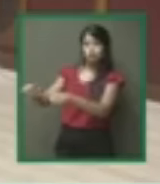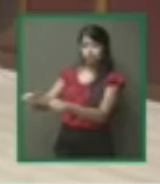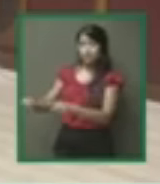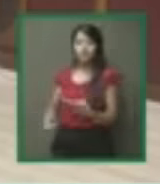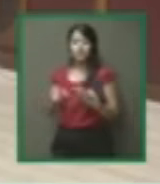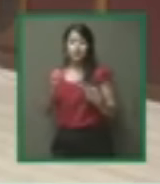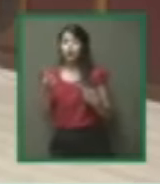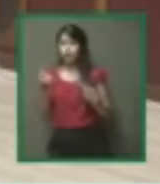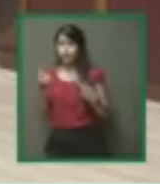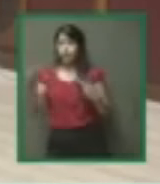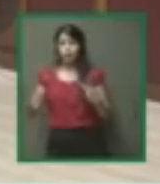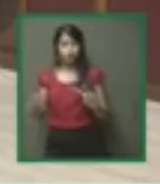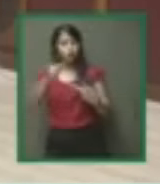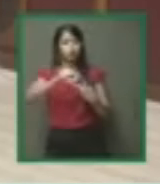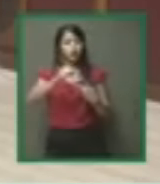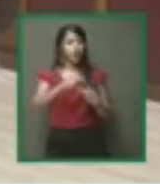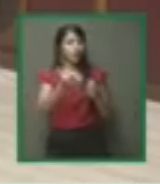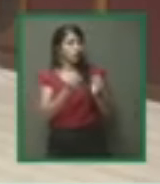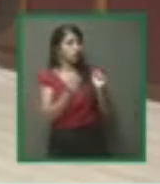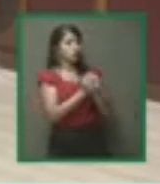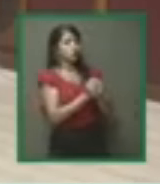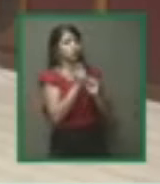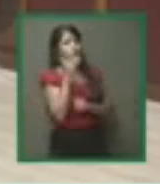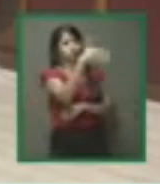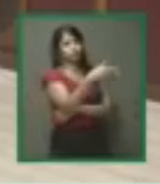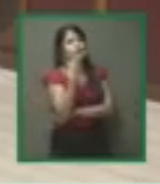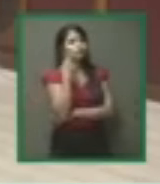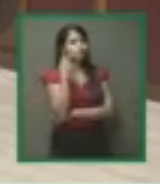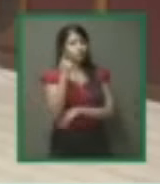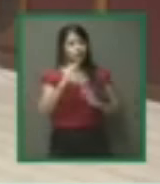Arthur viajou comigo para Fortaleza, ficando na casa da minha mãe.